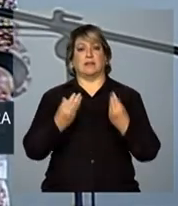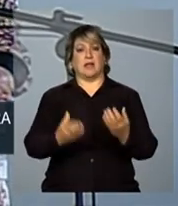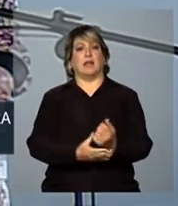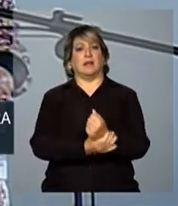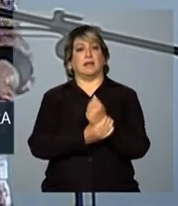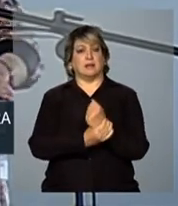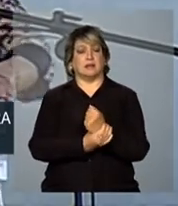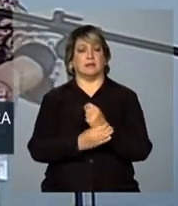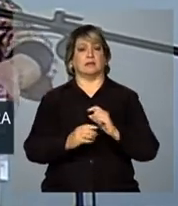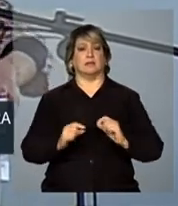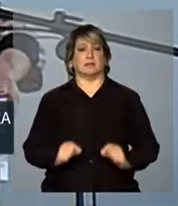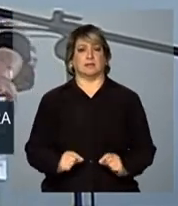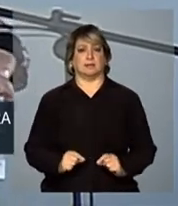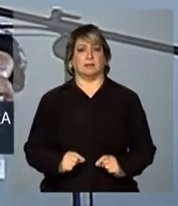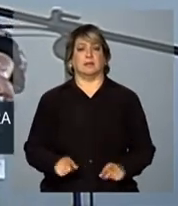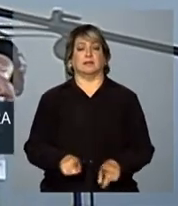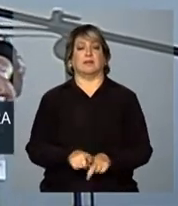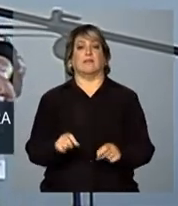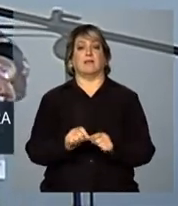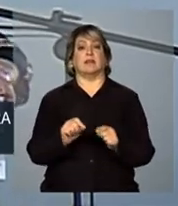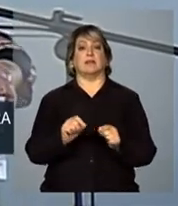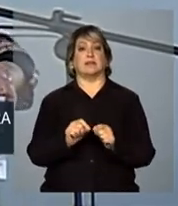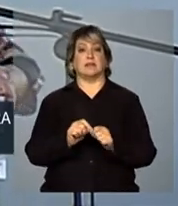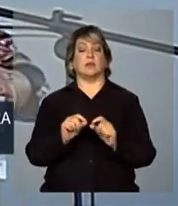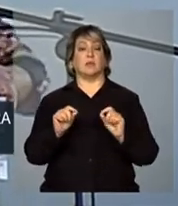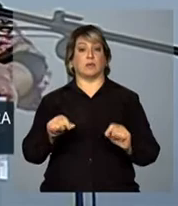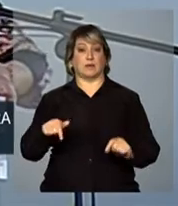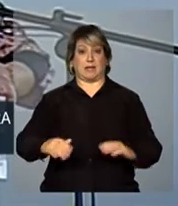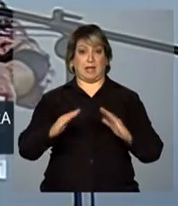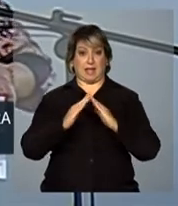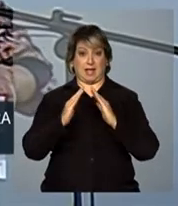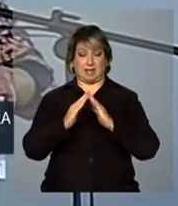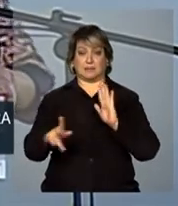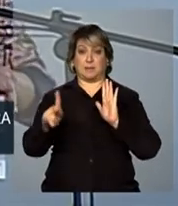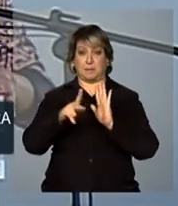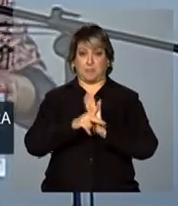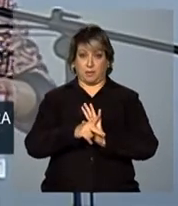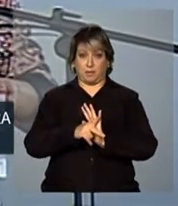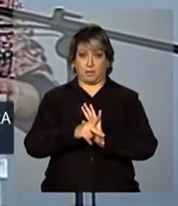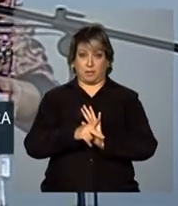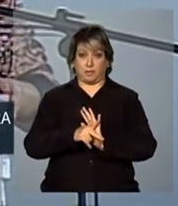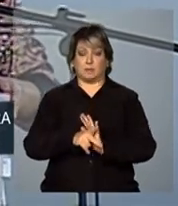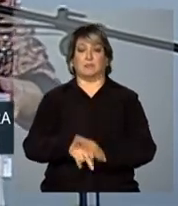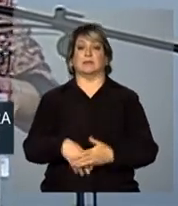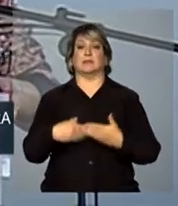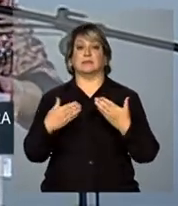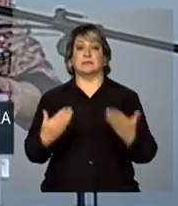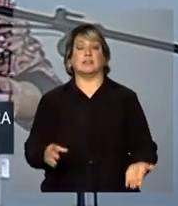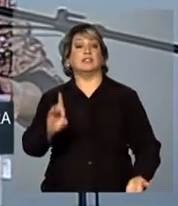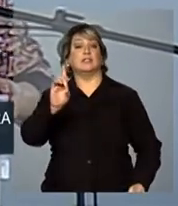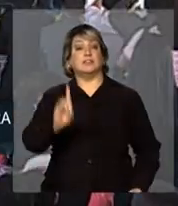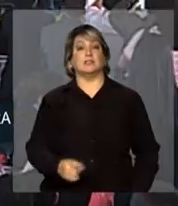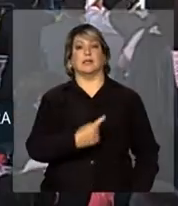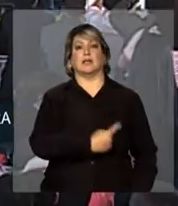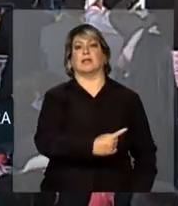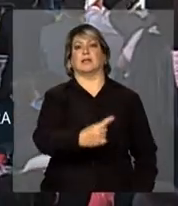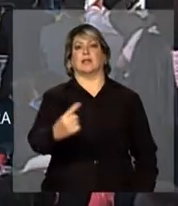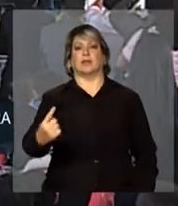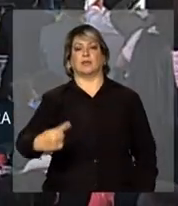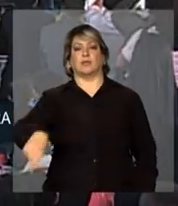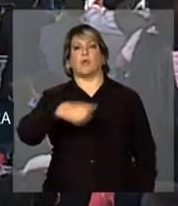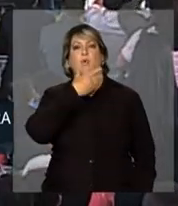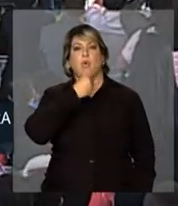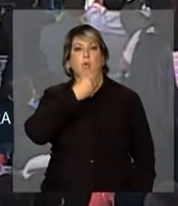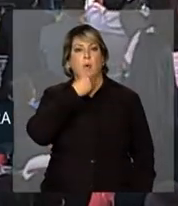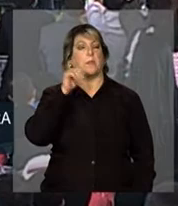garantir e de fazer com que a casa própria seja um direito de cada um dos